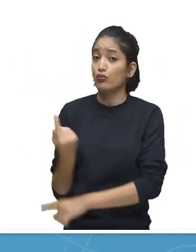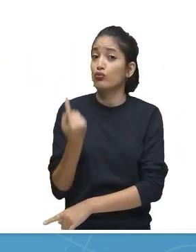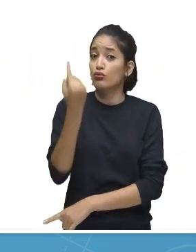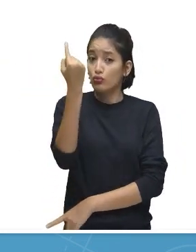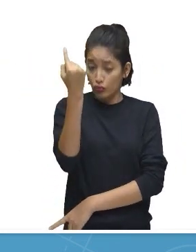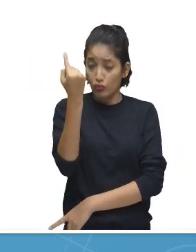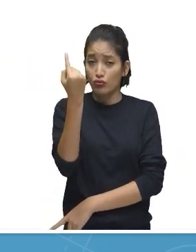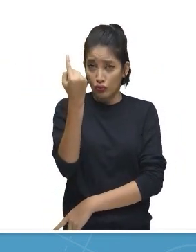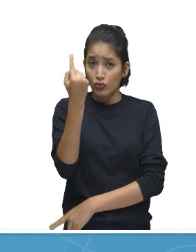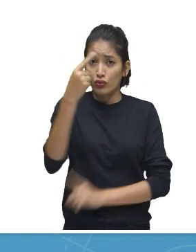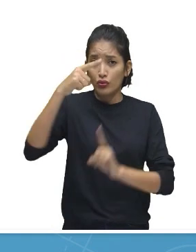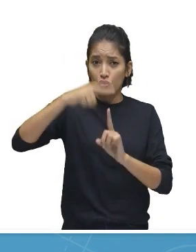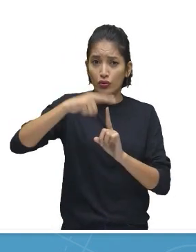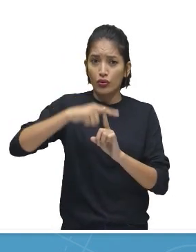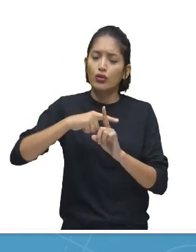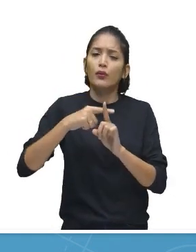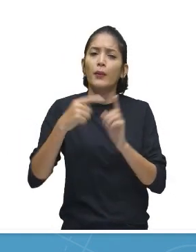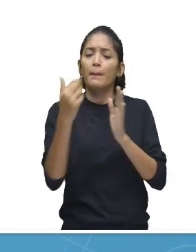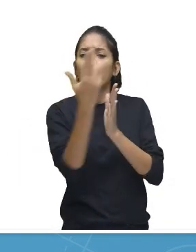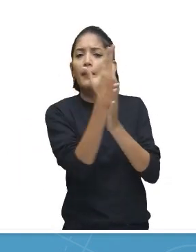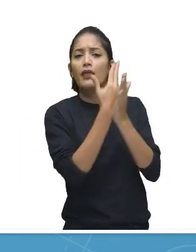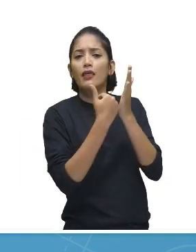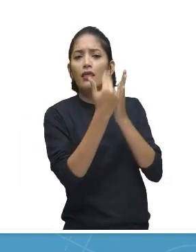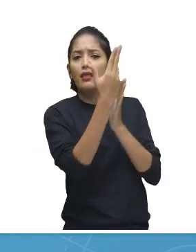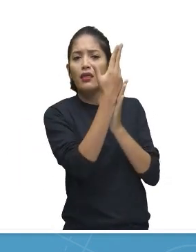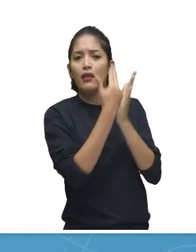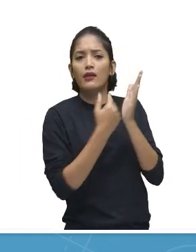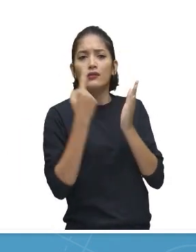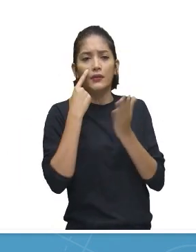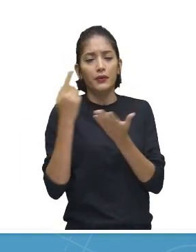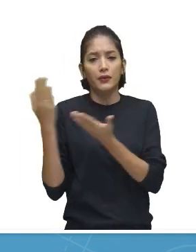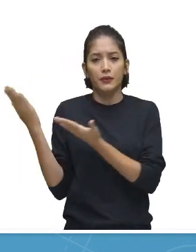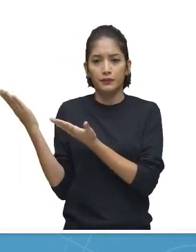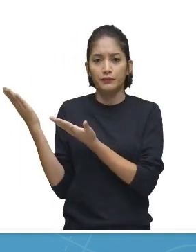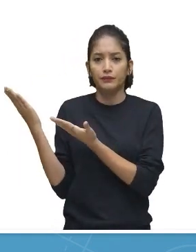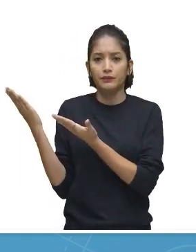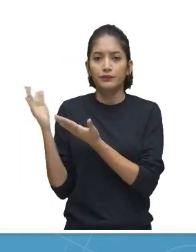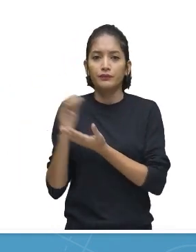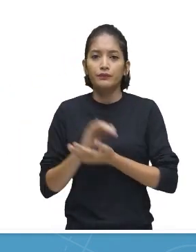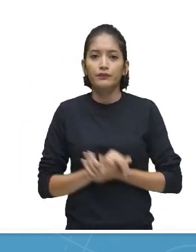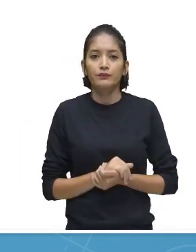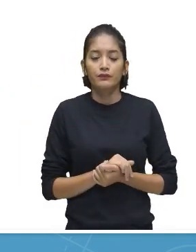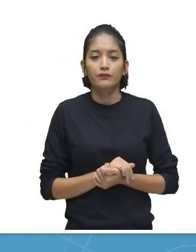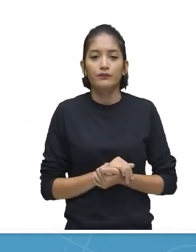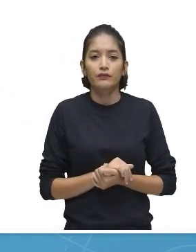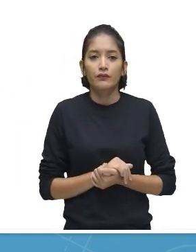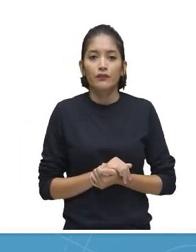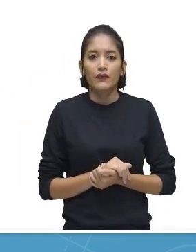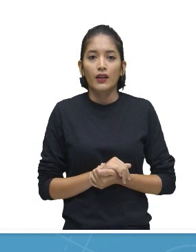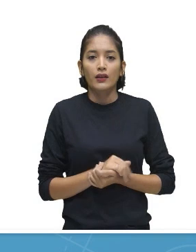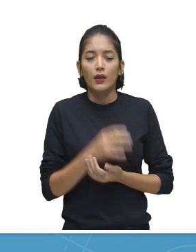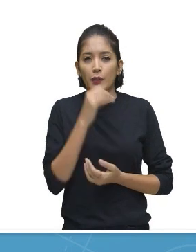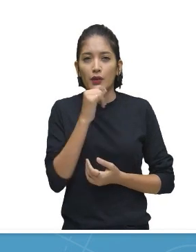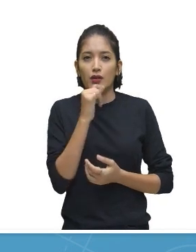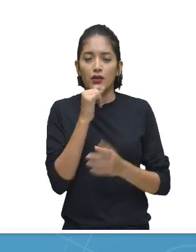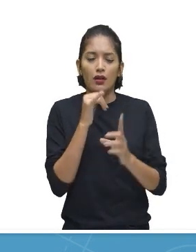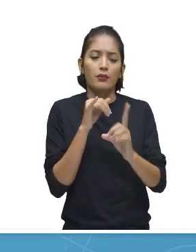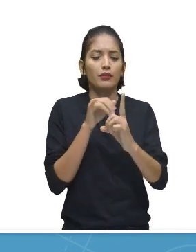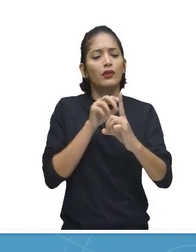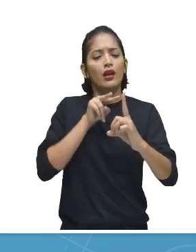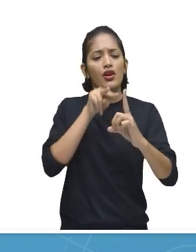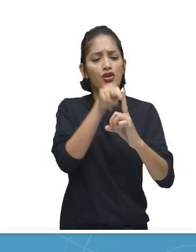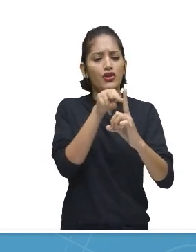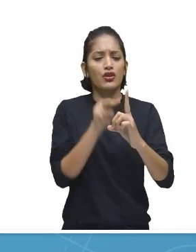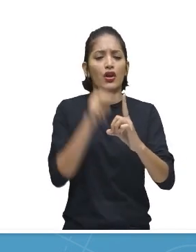único plano, ele desenhou esse retrato de Ambroise em todos os ângulos ali, de frente, de cima,